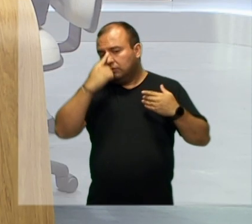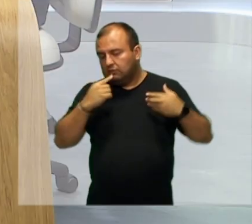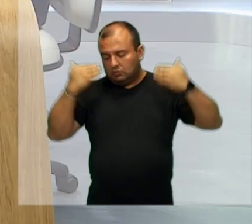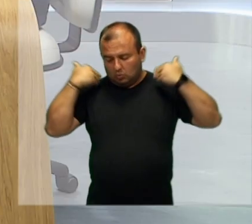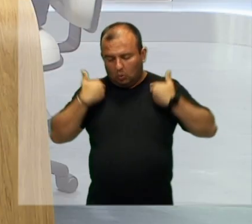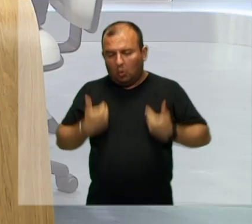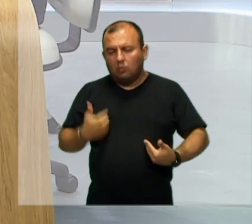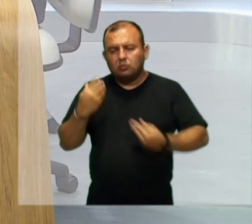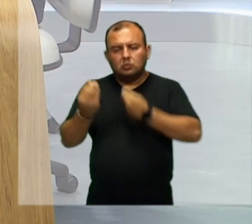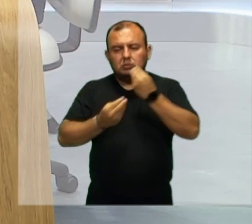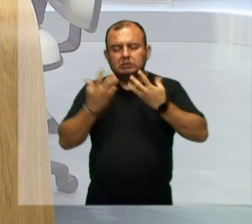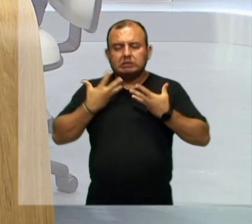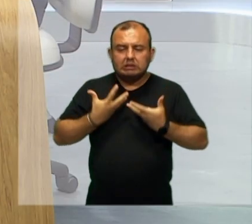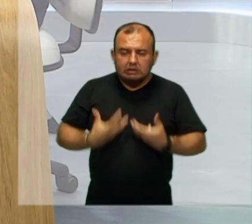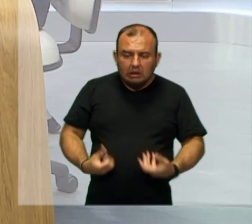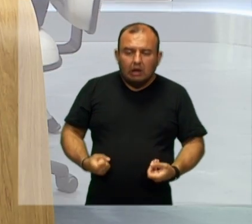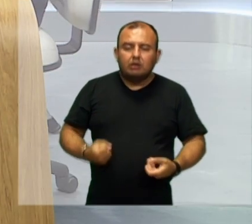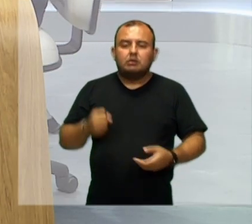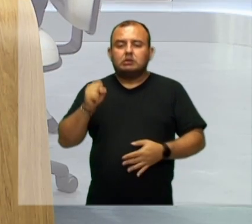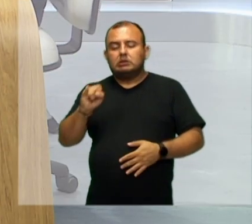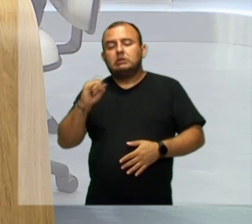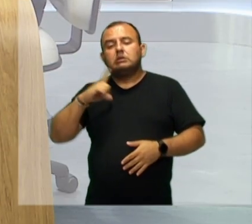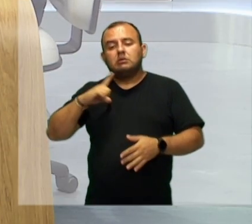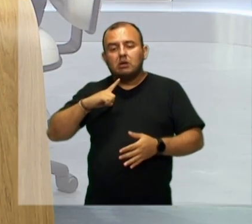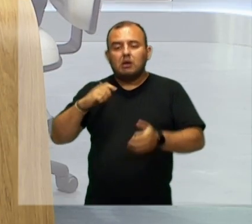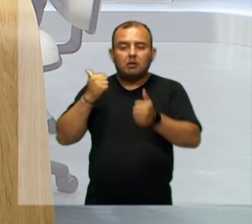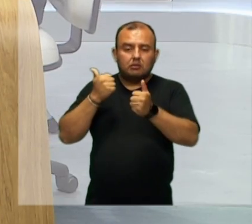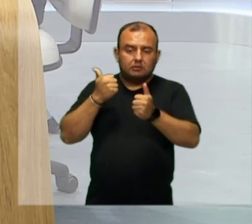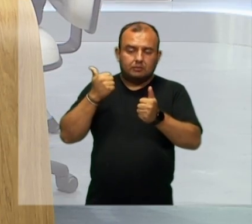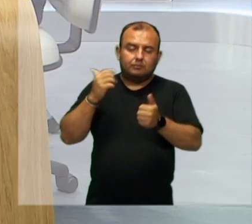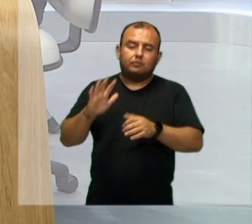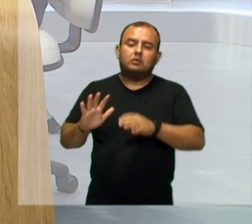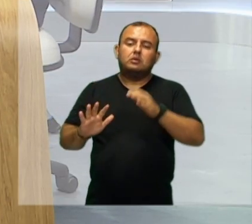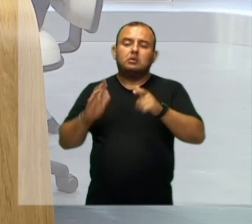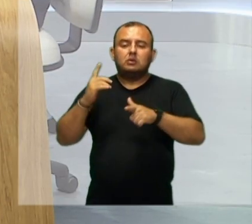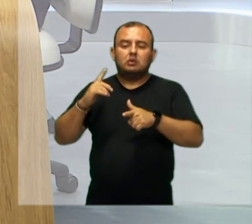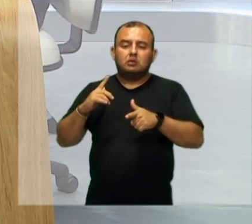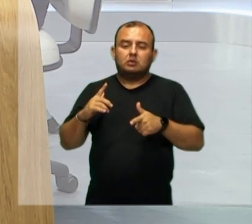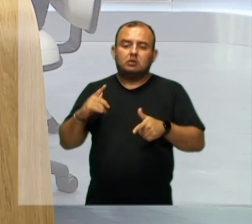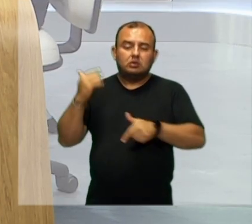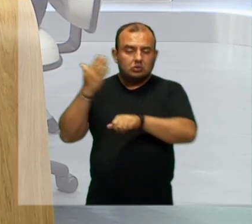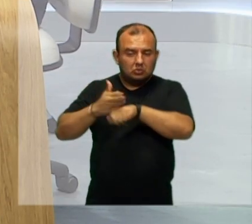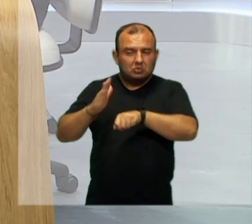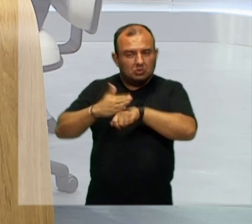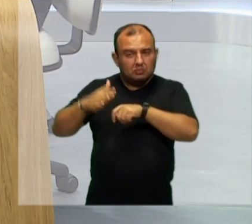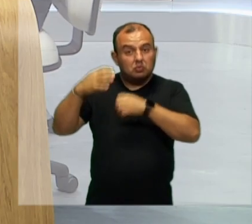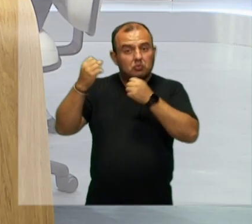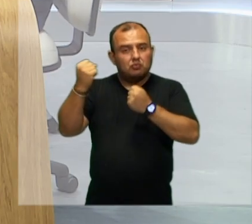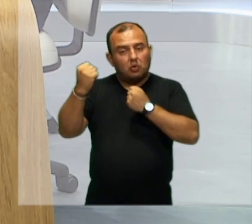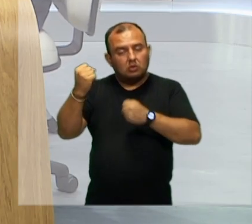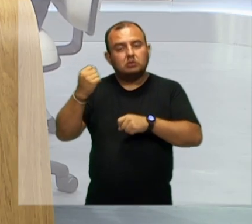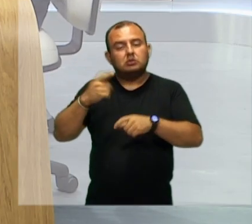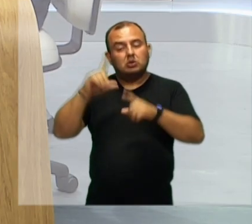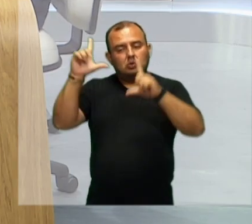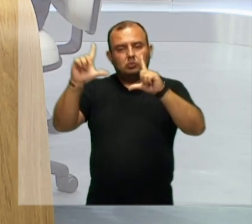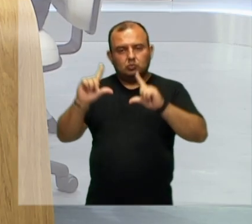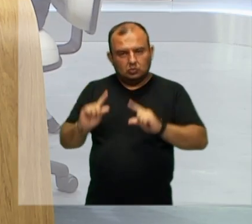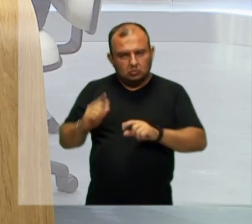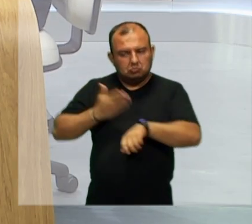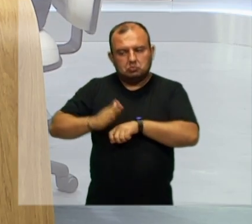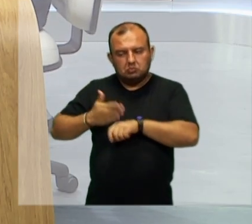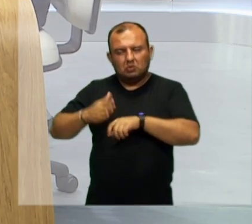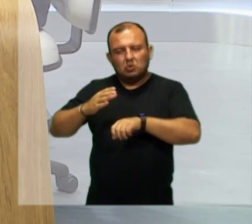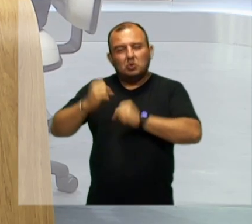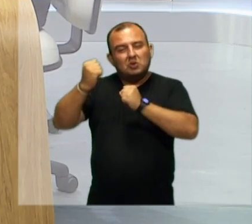no sentido de cansaço. Se estiver perto de um overtraining, que a gente chama que é um treinamento excessivo, a gente reduz. Então,